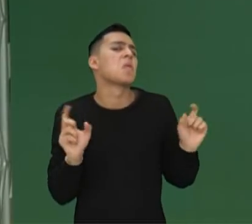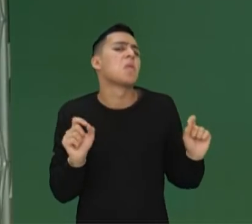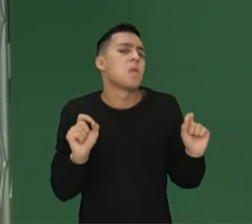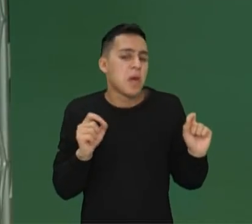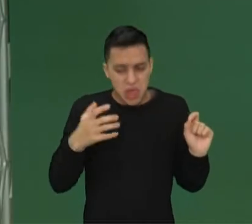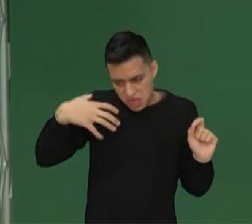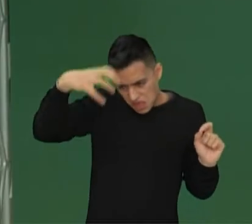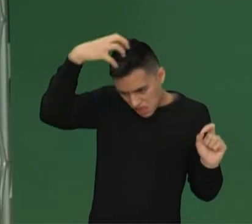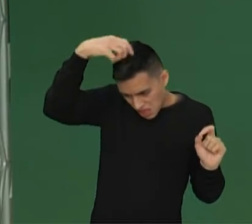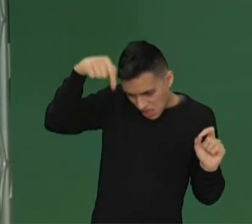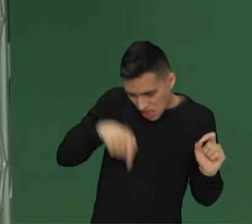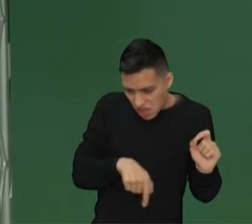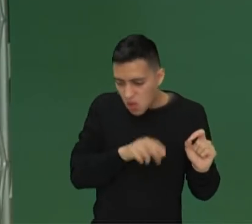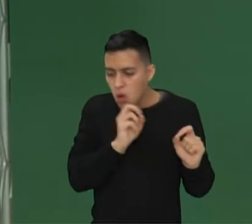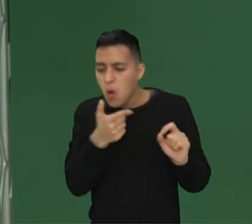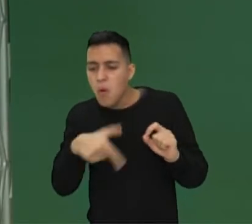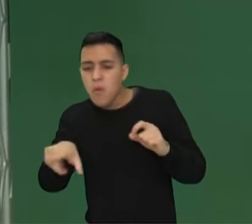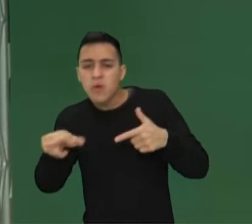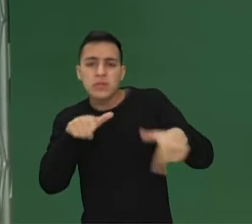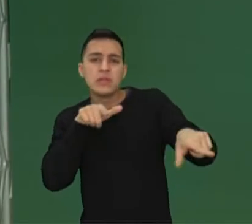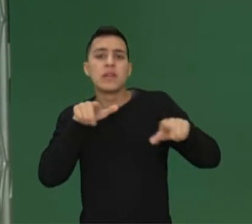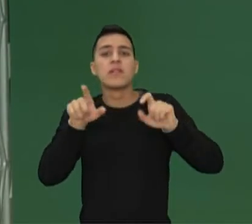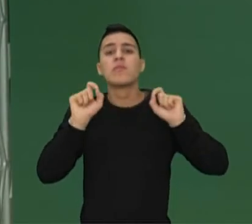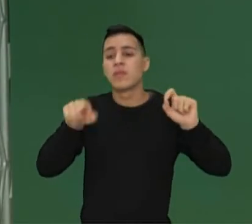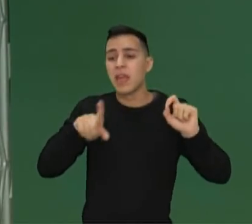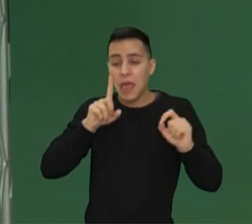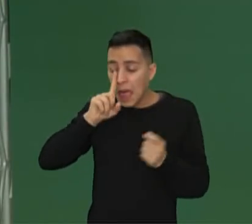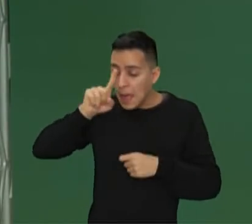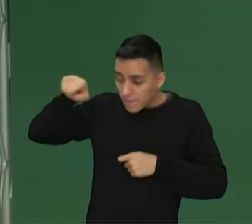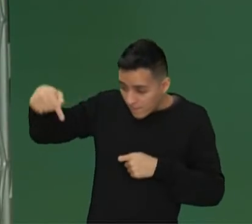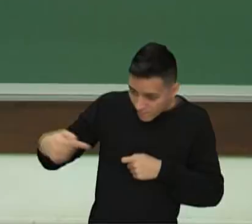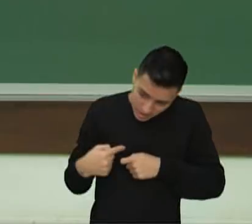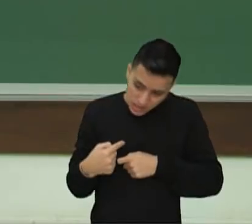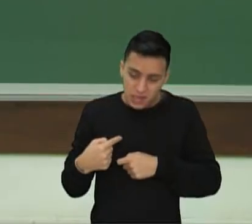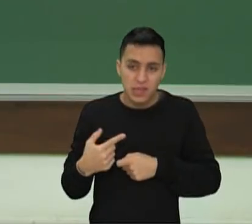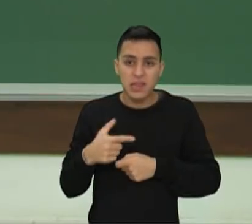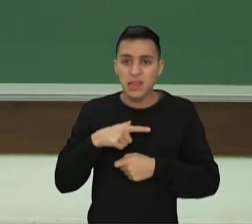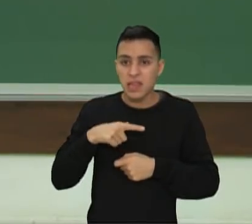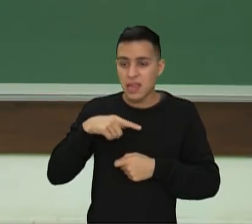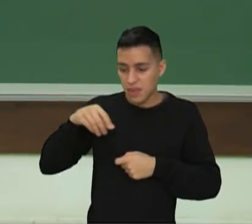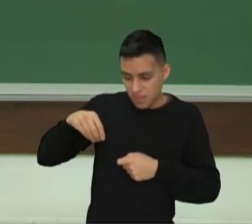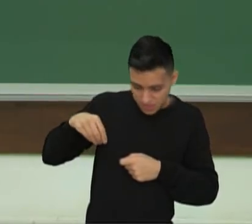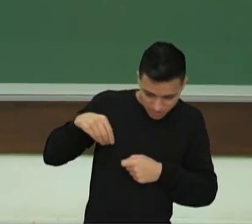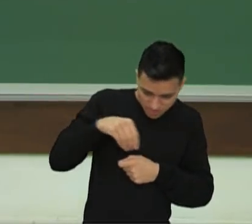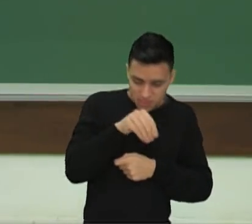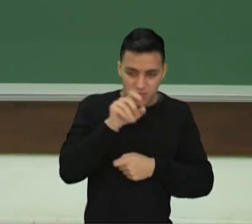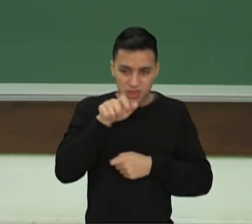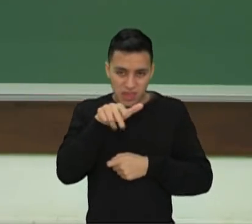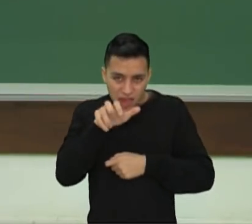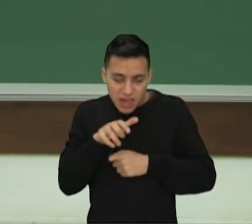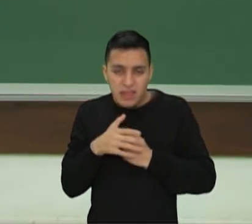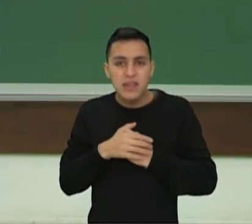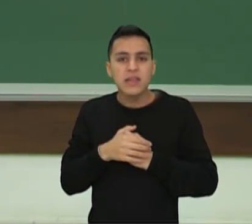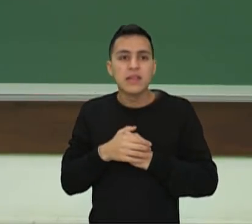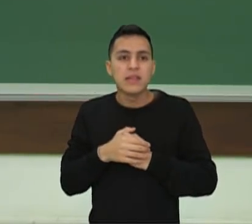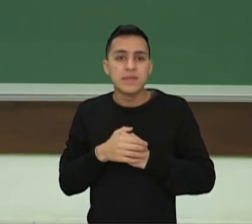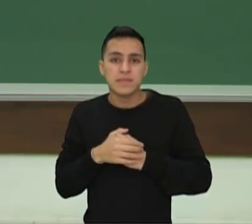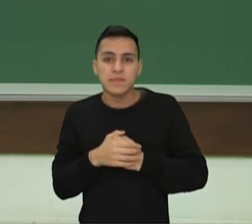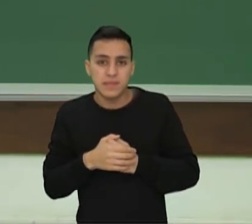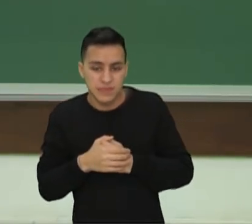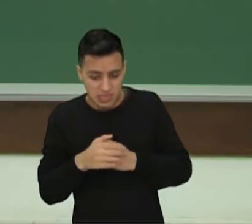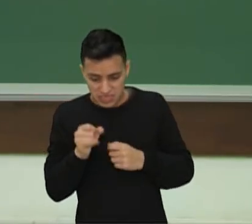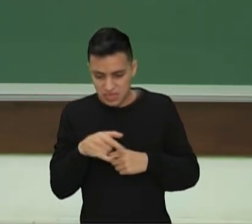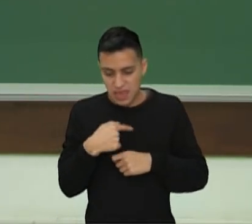com o rei ou outra peça, que coloque o rei em posição de xeque. Então, na passada era ele estando em rei de xeque, agora é